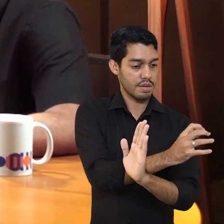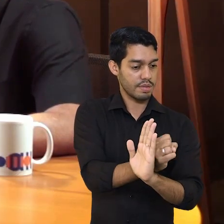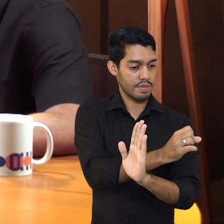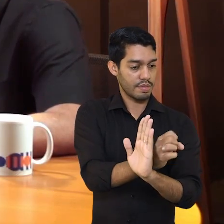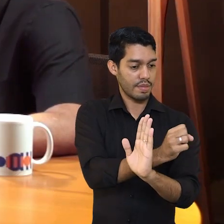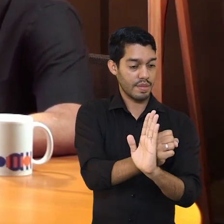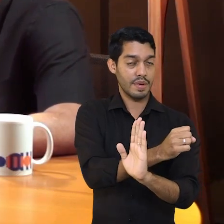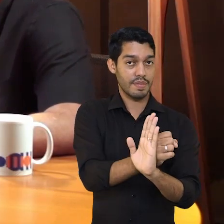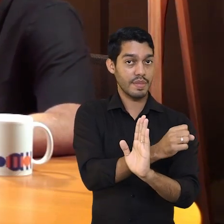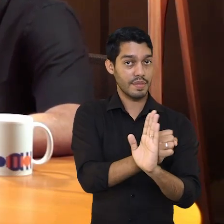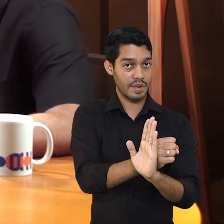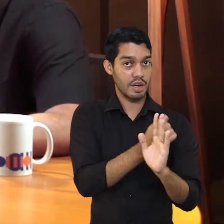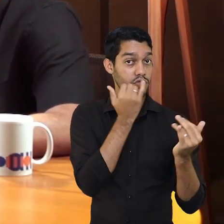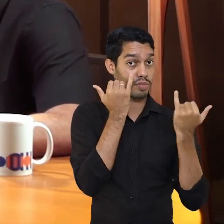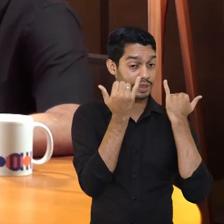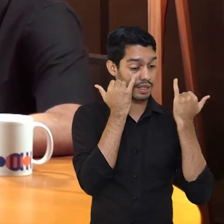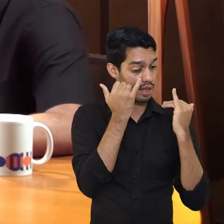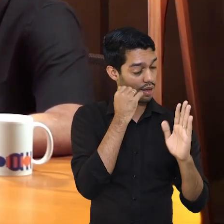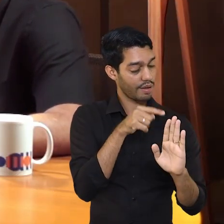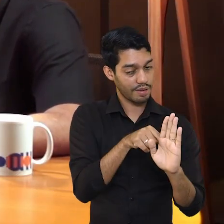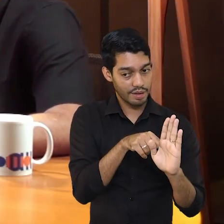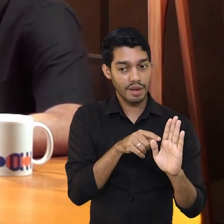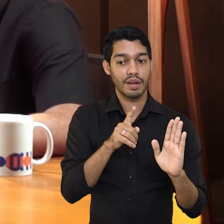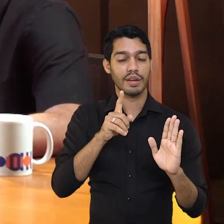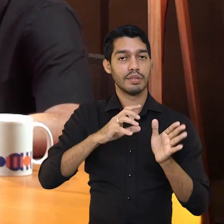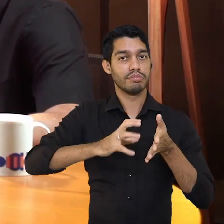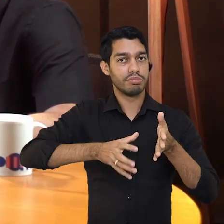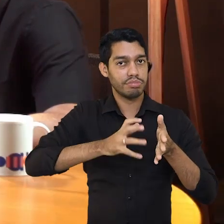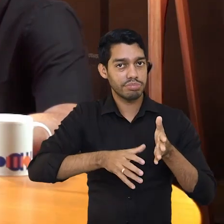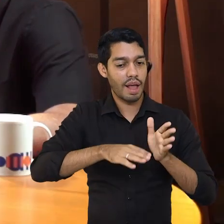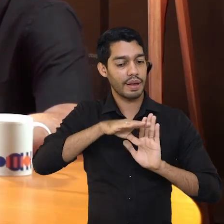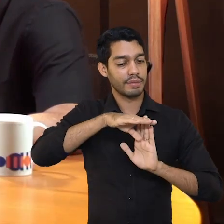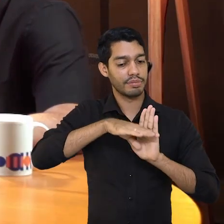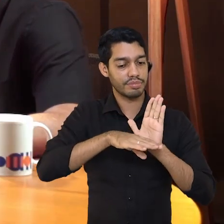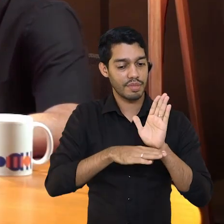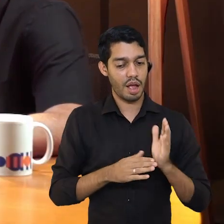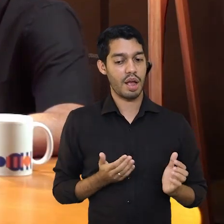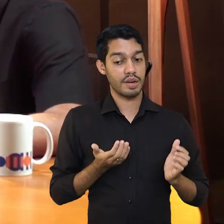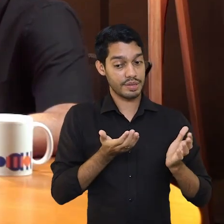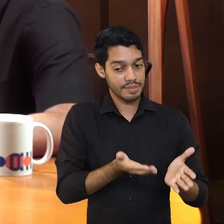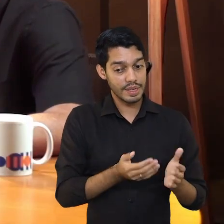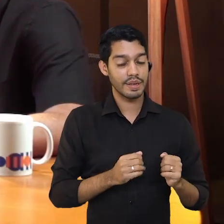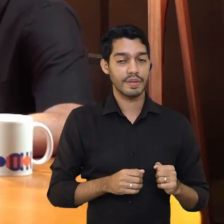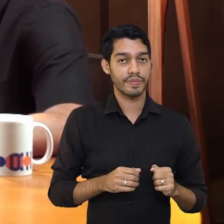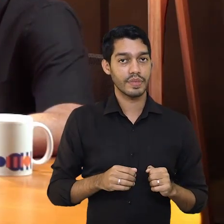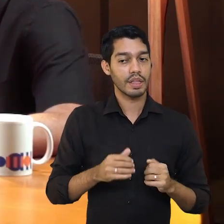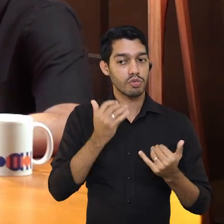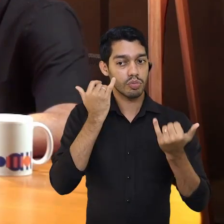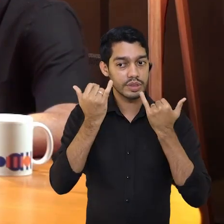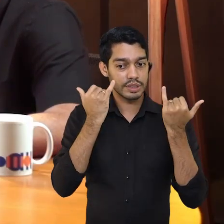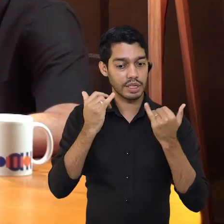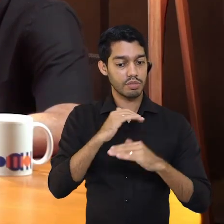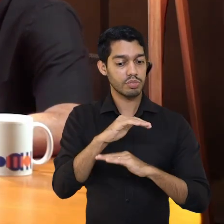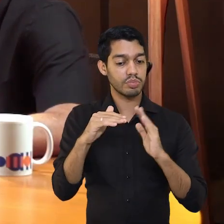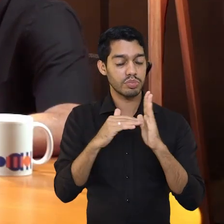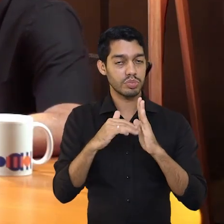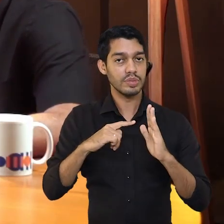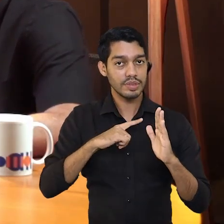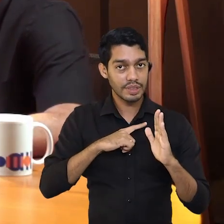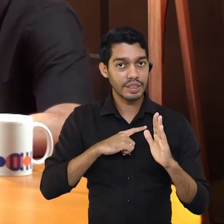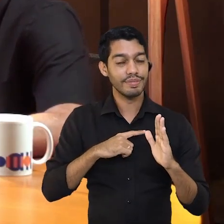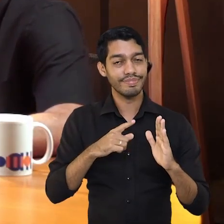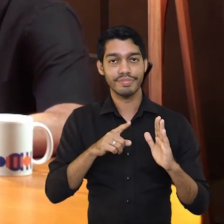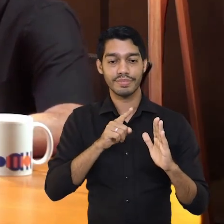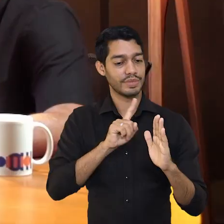uma seleção randômica de informações a partir de um banco de dados que lhe foi oferecido, e essas informações que estão ali postas